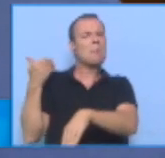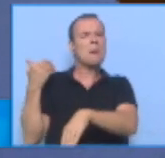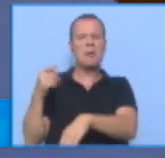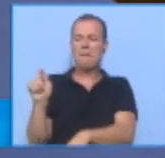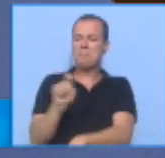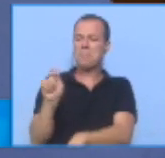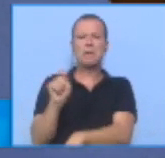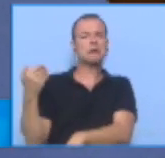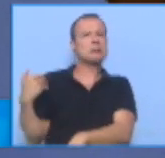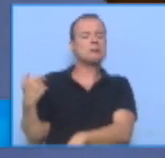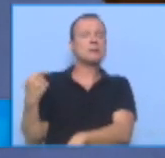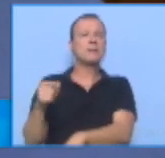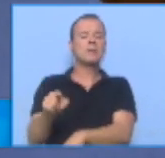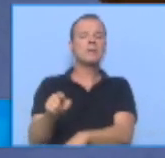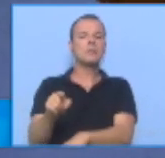mês passado,